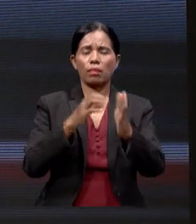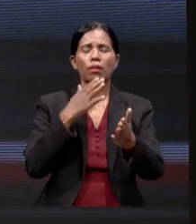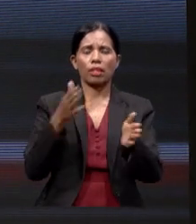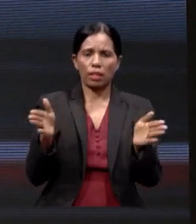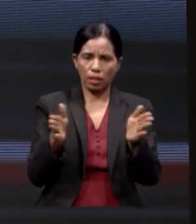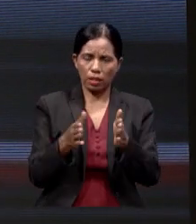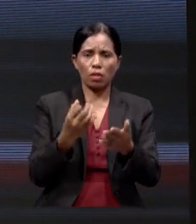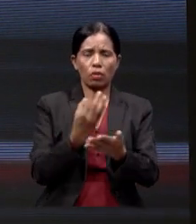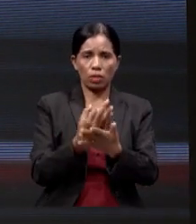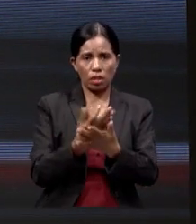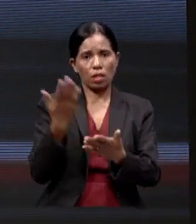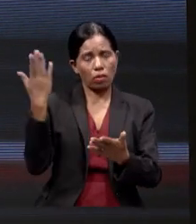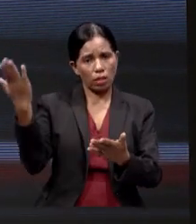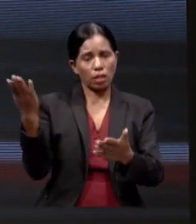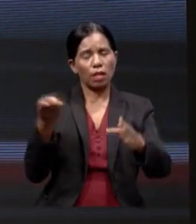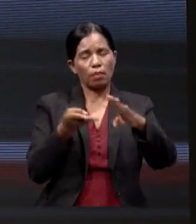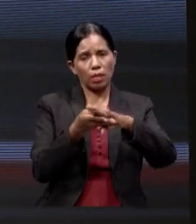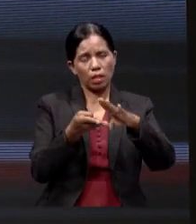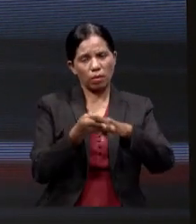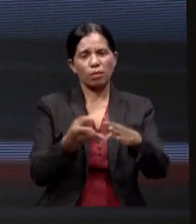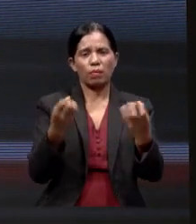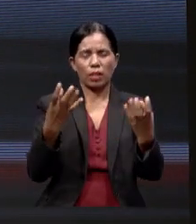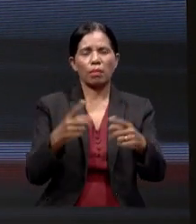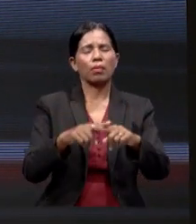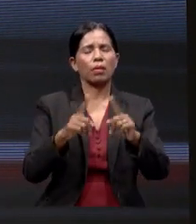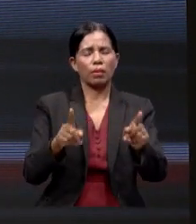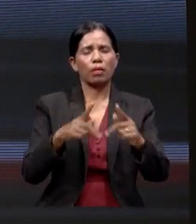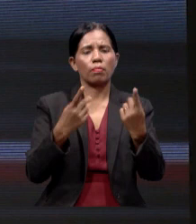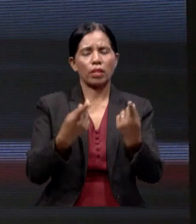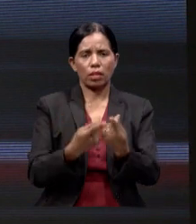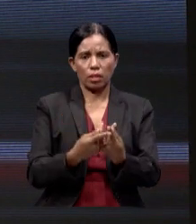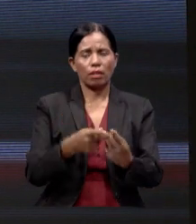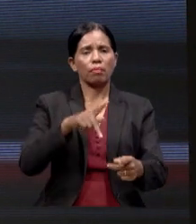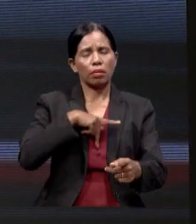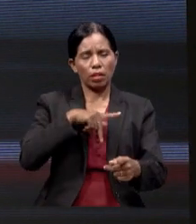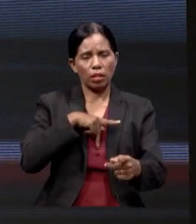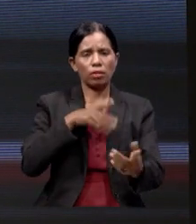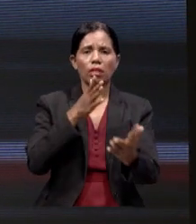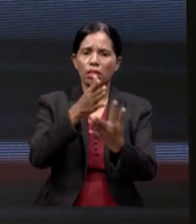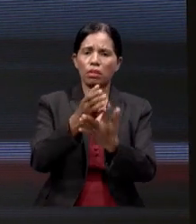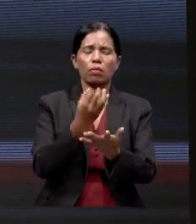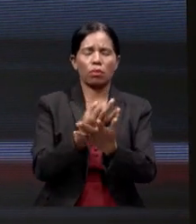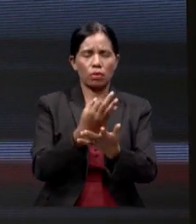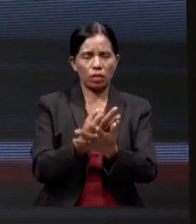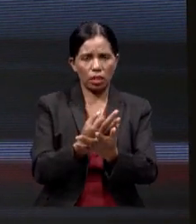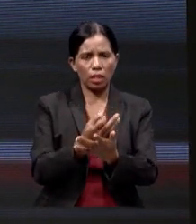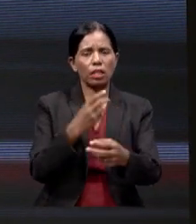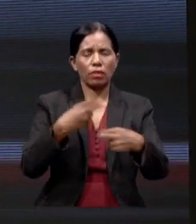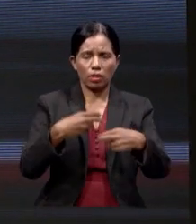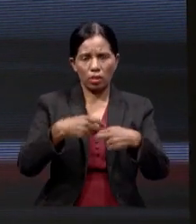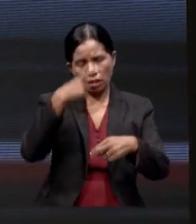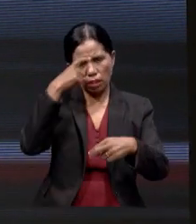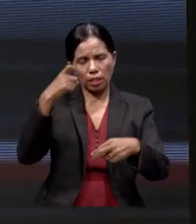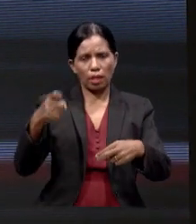Osan agora ya banku baraklos. Mas ita ne setor privado sirne atu asesu ba osan ne difisil teptebes tama banku lakoi fo.